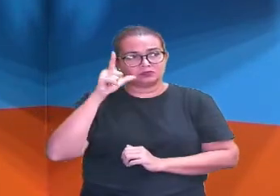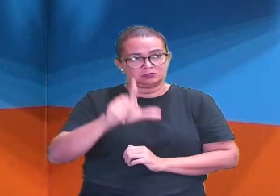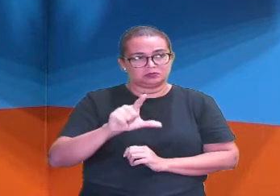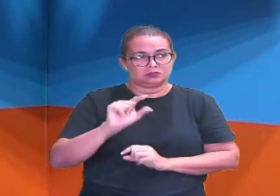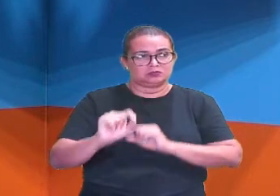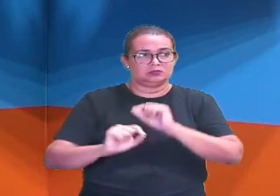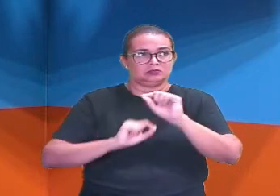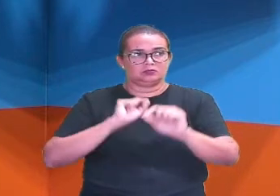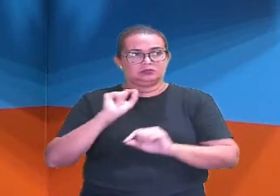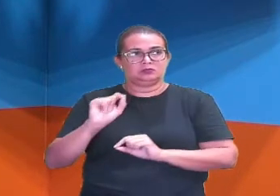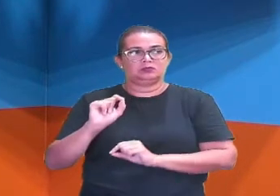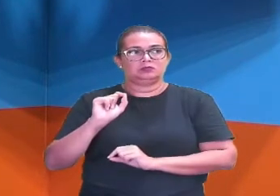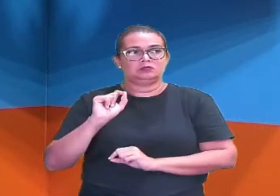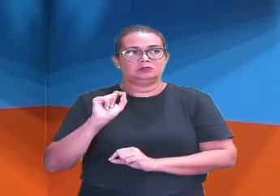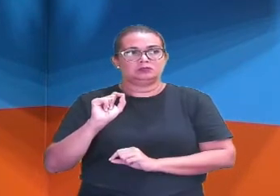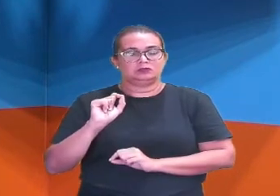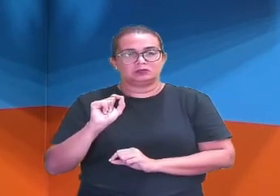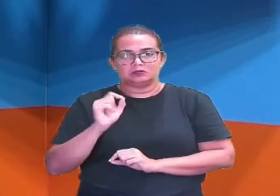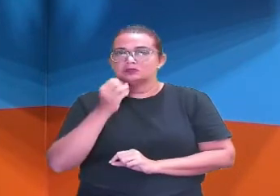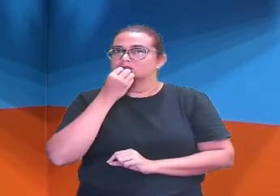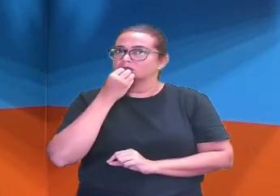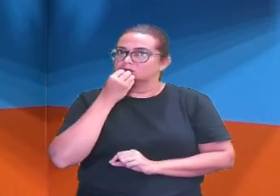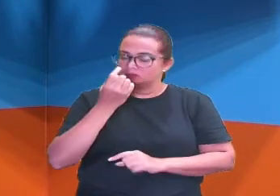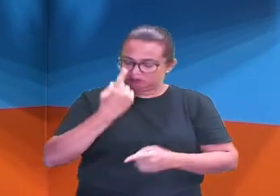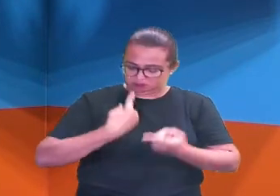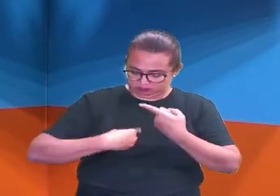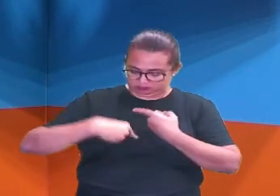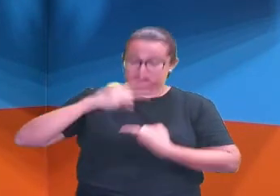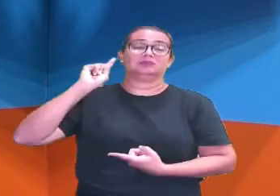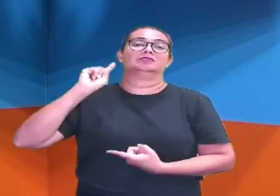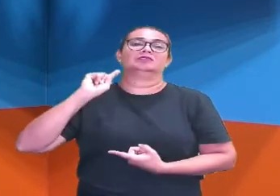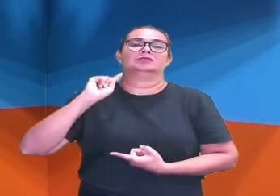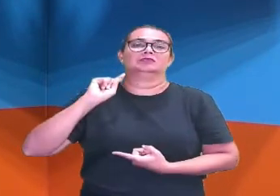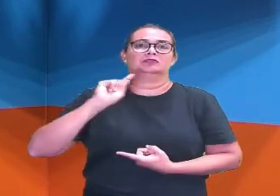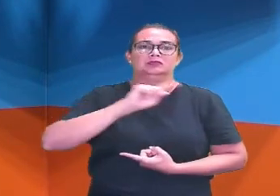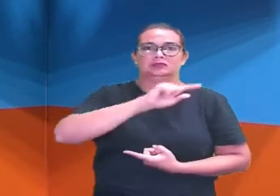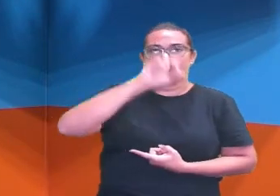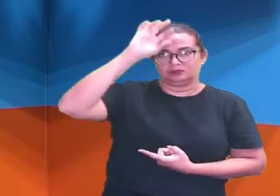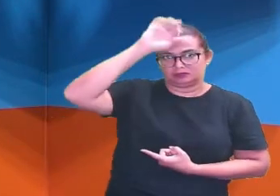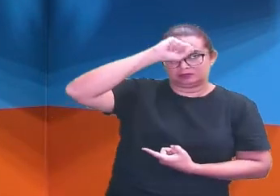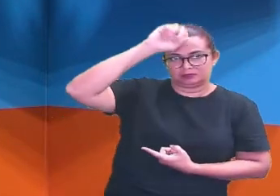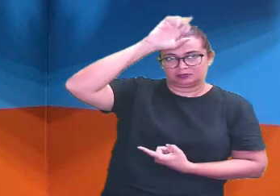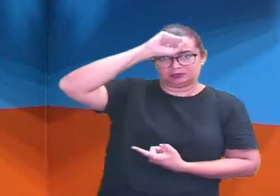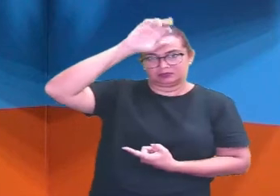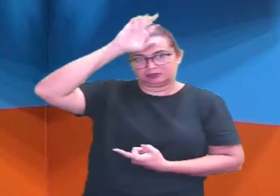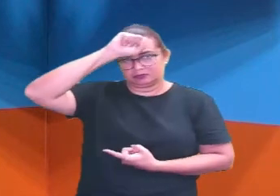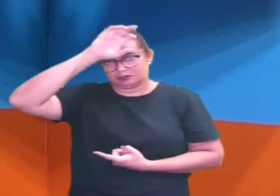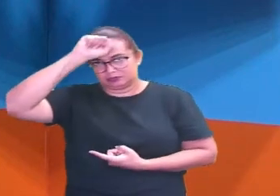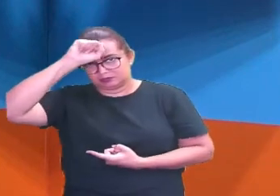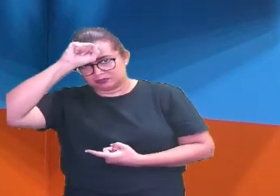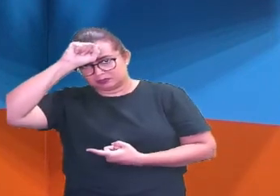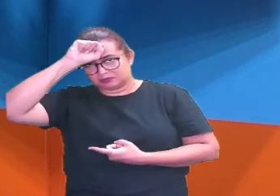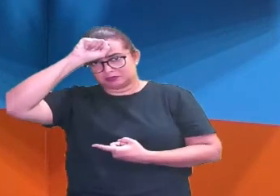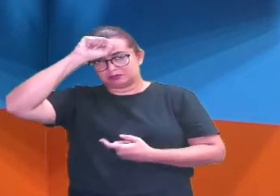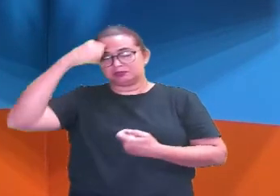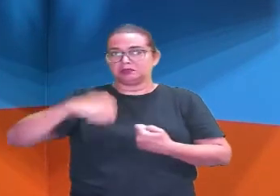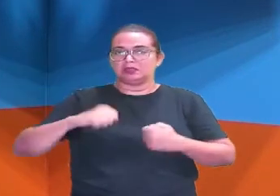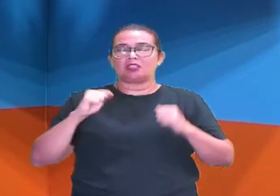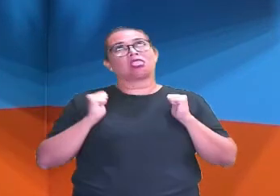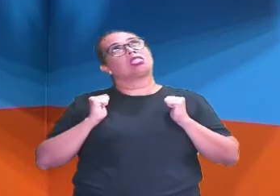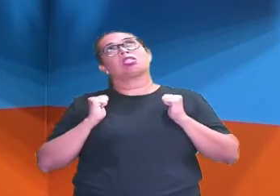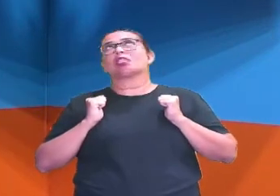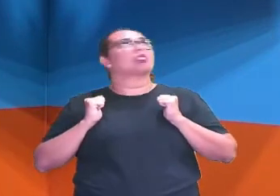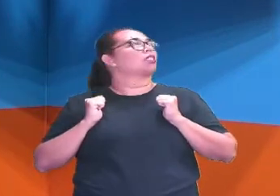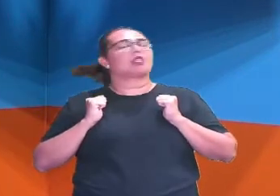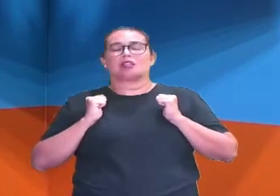chegar a um resultado bem melhor. Então, aprendendo com a prática, tá certo? E aprendendo aqui